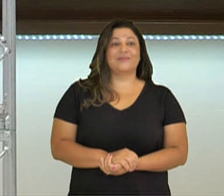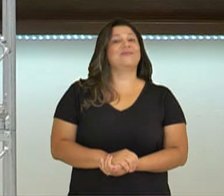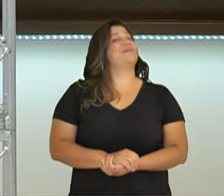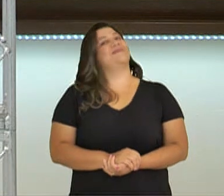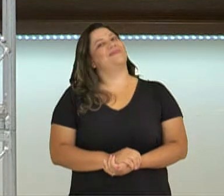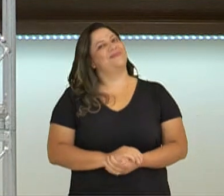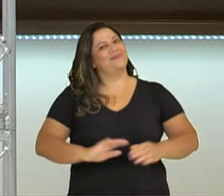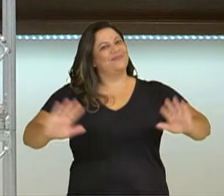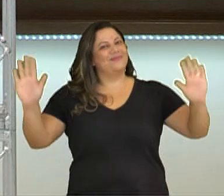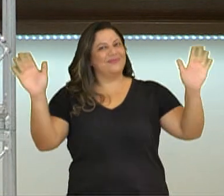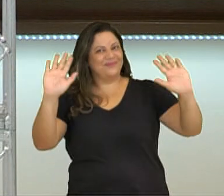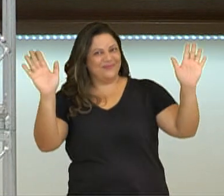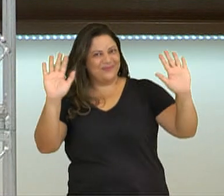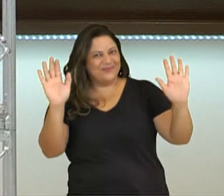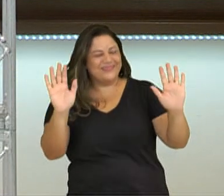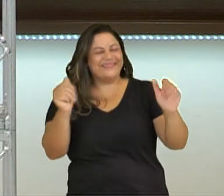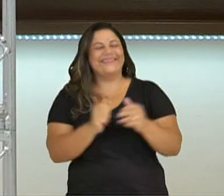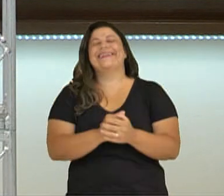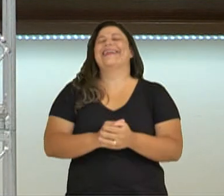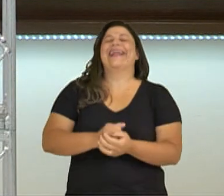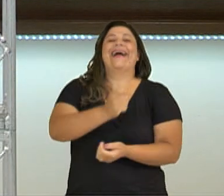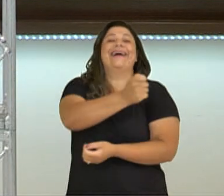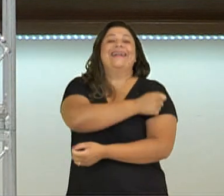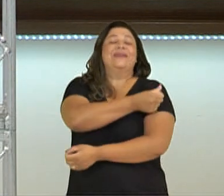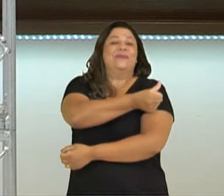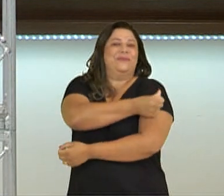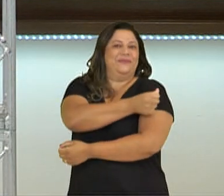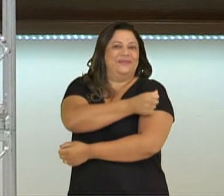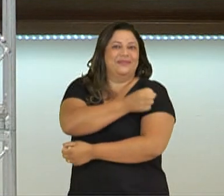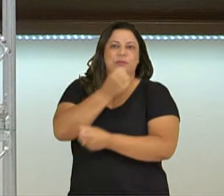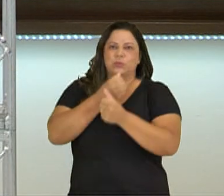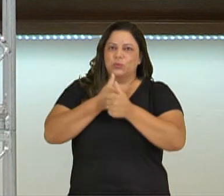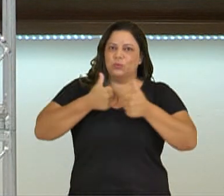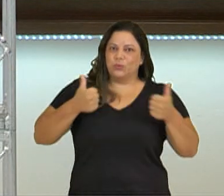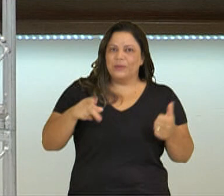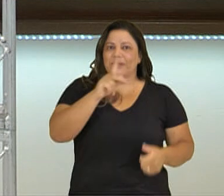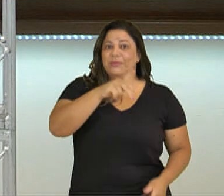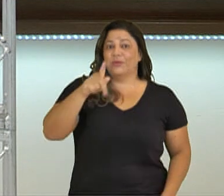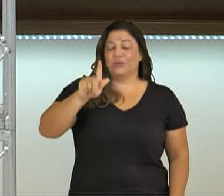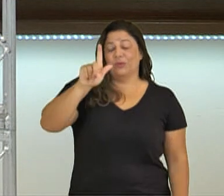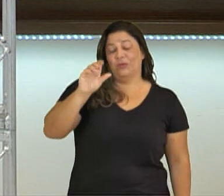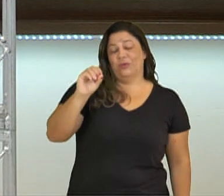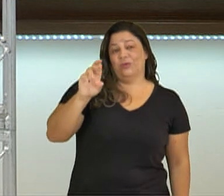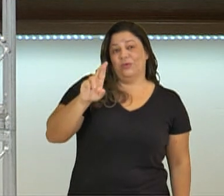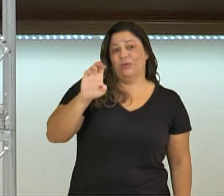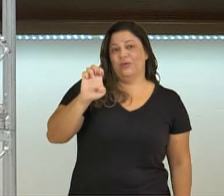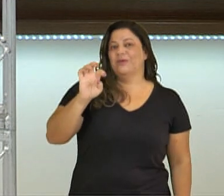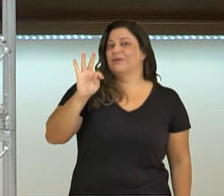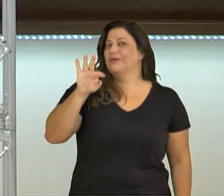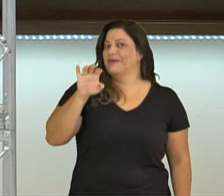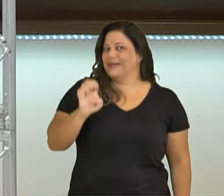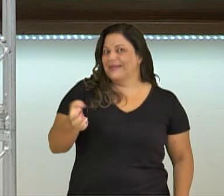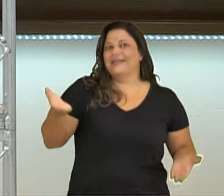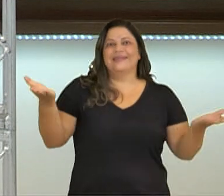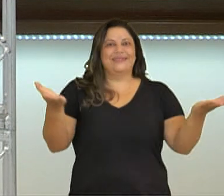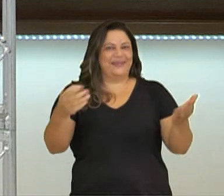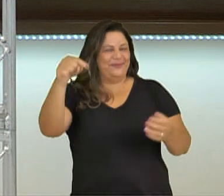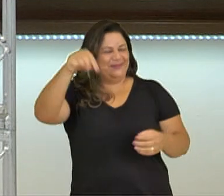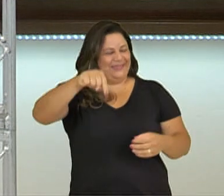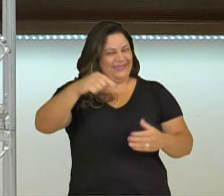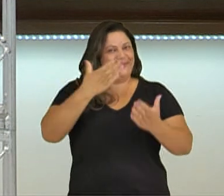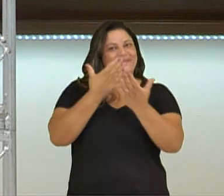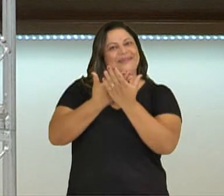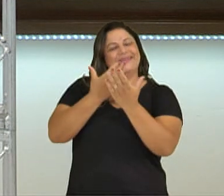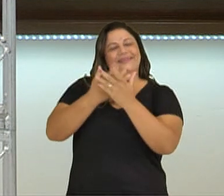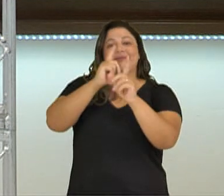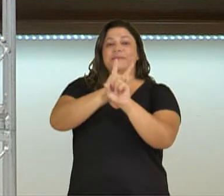Olá, meus queridos alunos do 6º ano, tudo bem com vocês? Eu sou a professora Gorete Wozniak, estamos aqui para mais uma aula de